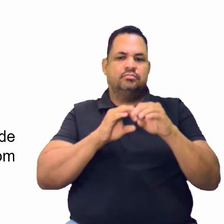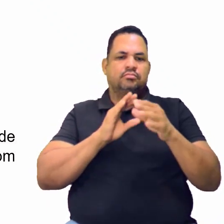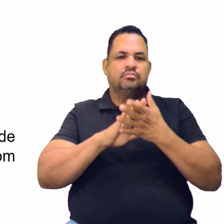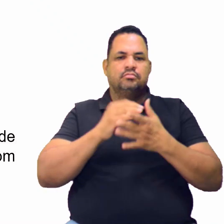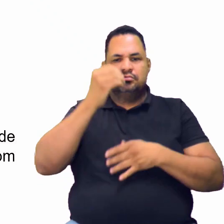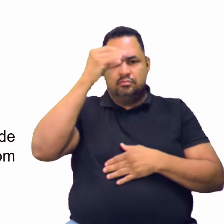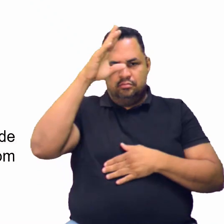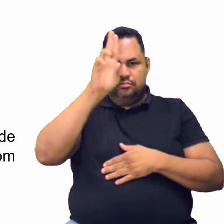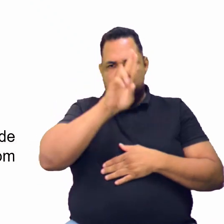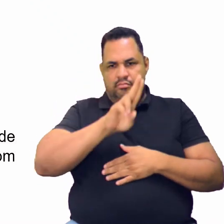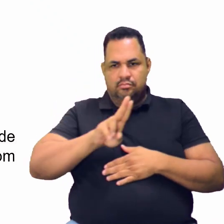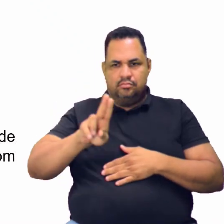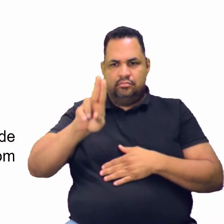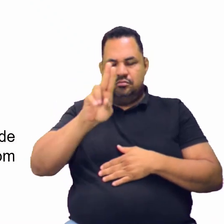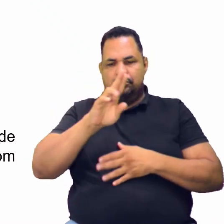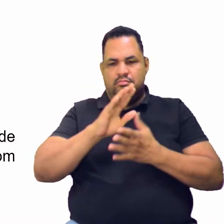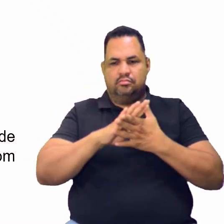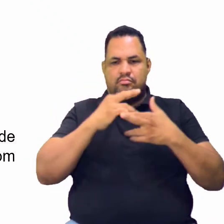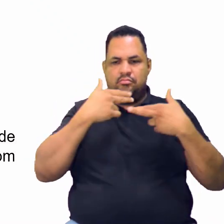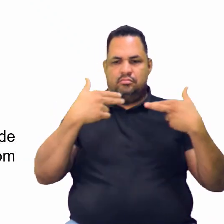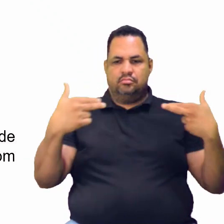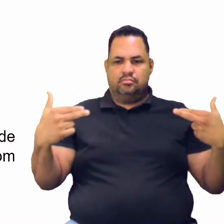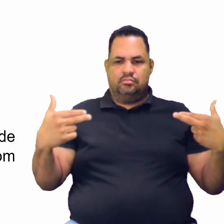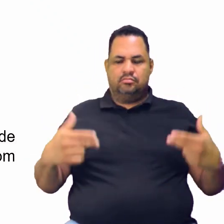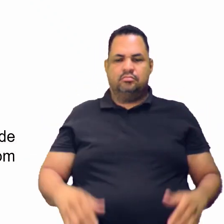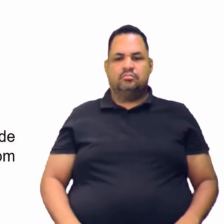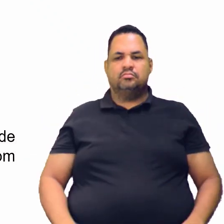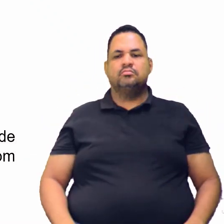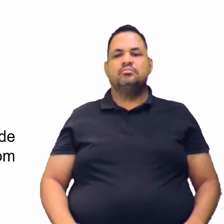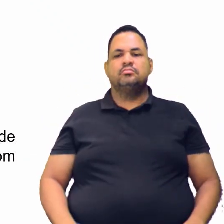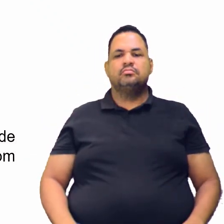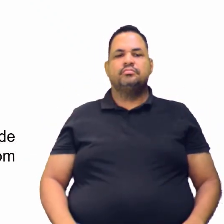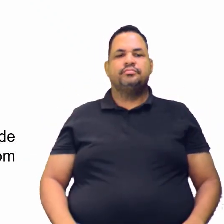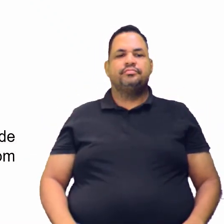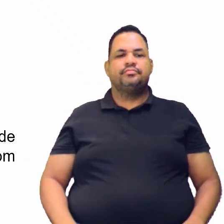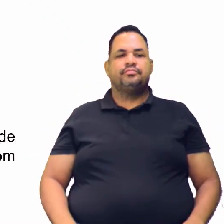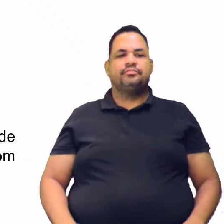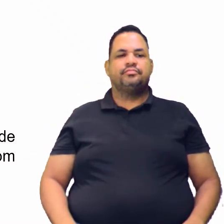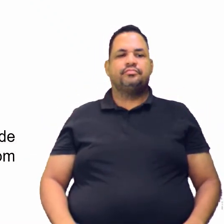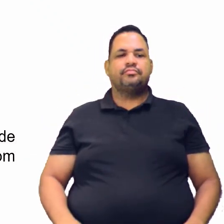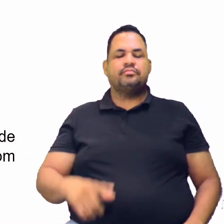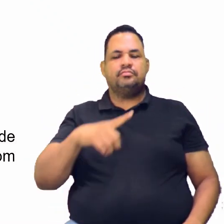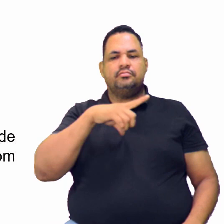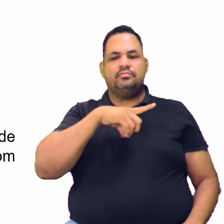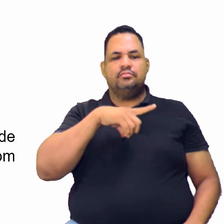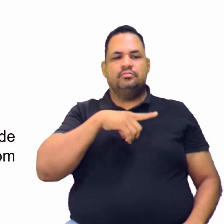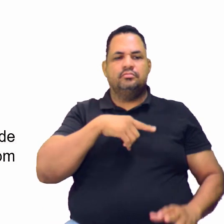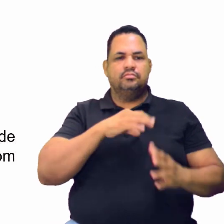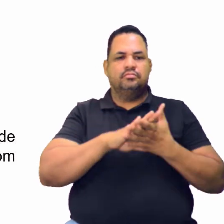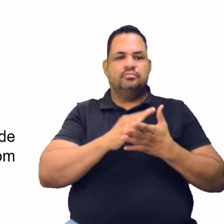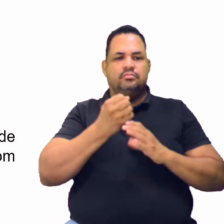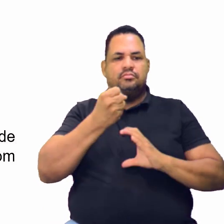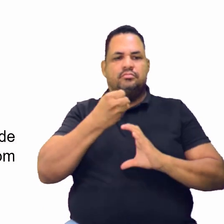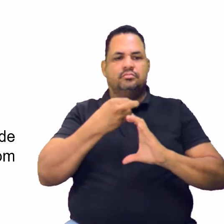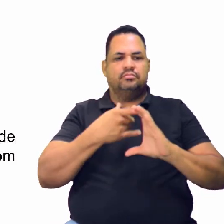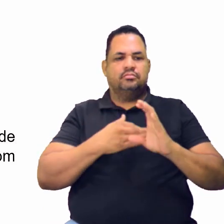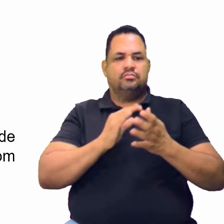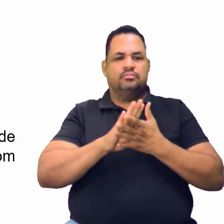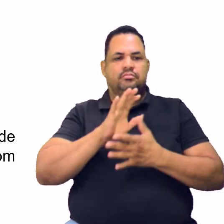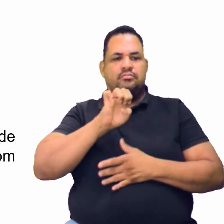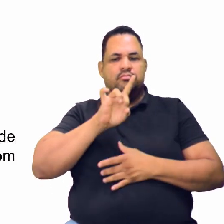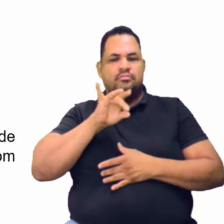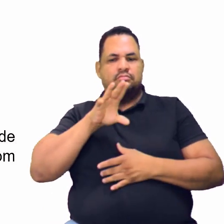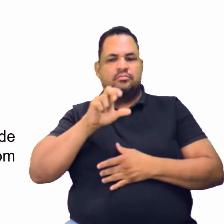conhecimento, ser usada para ensinar algo, alguma coisa. Temos também literatura com função